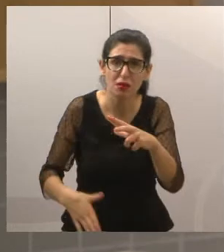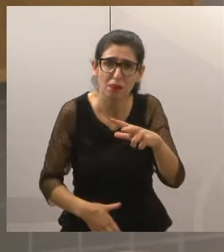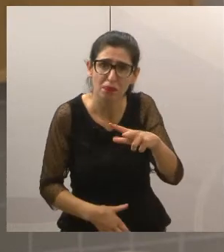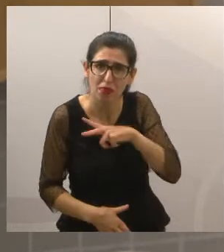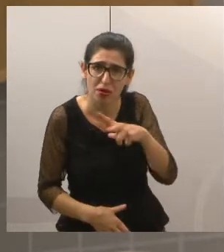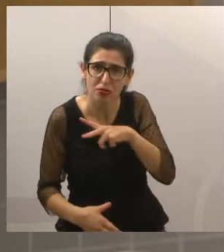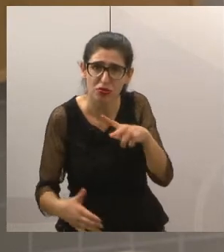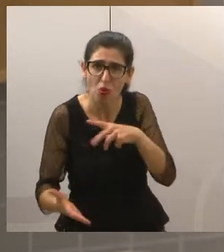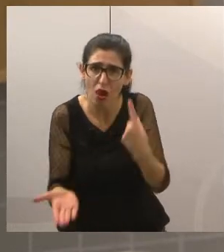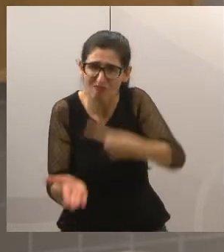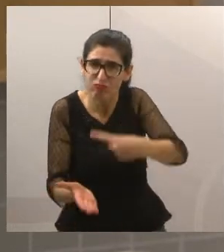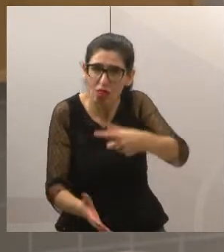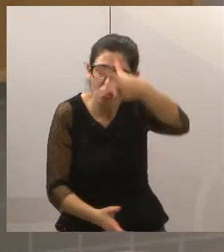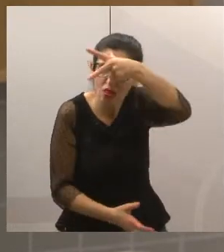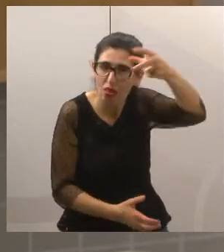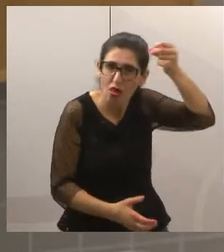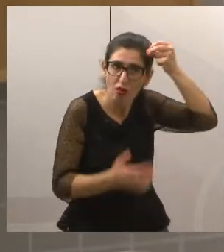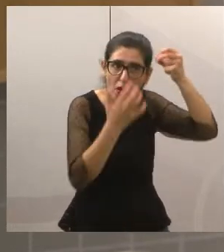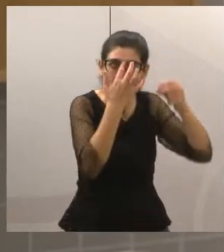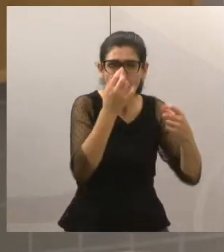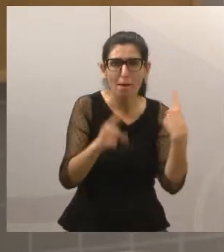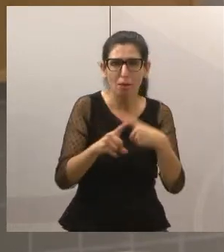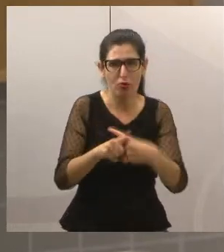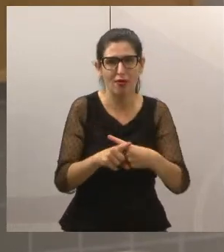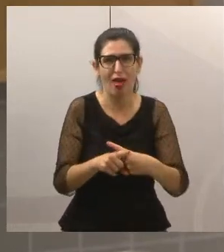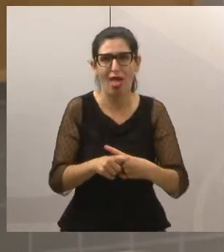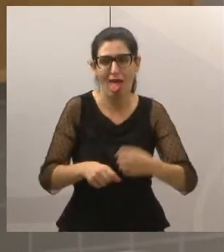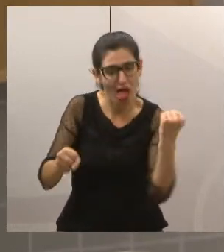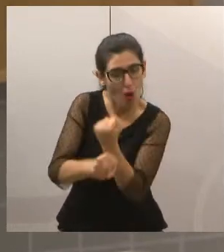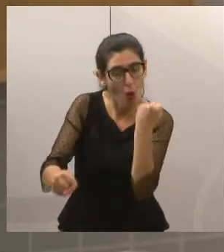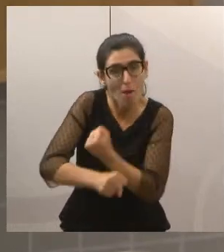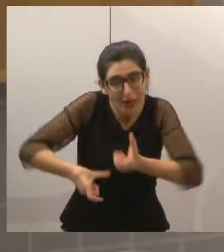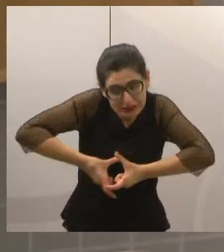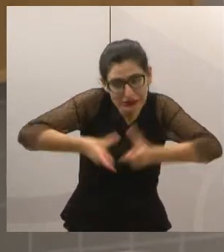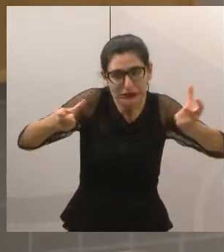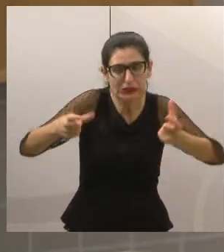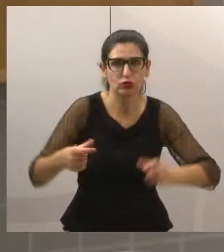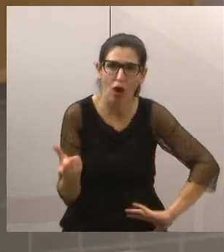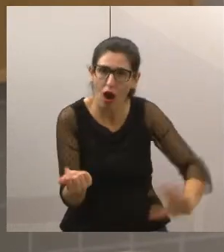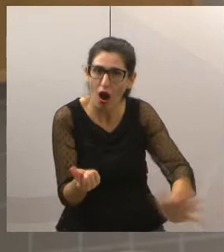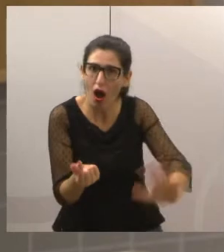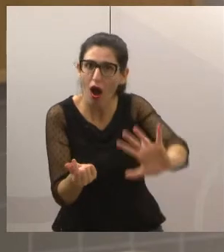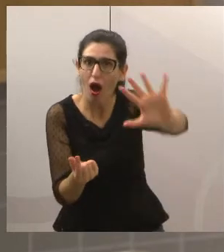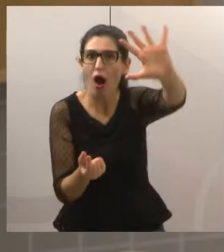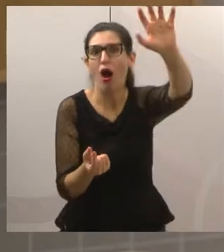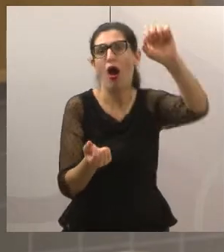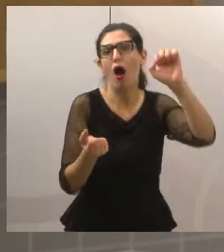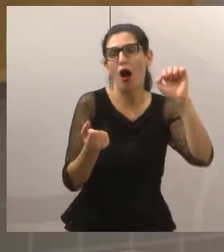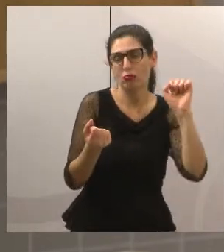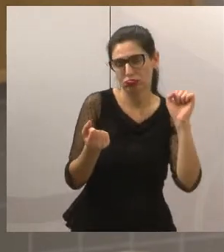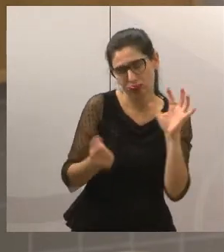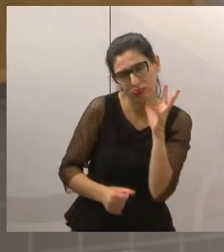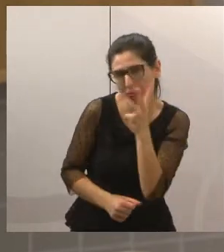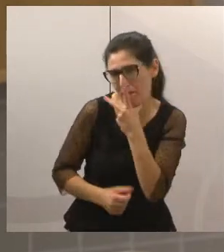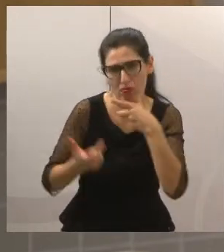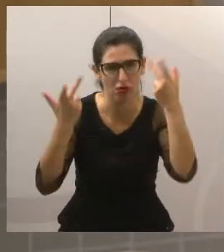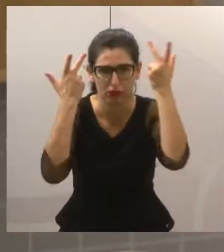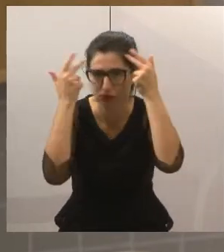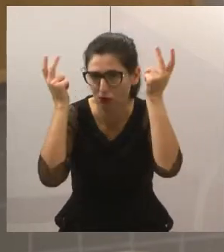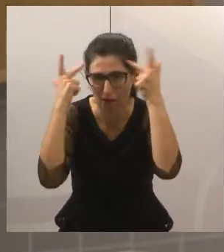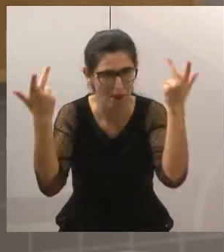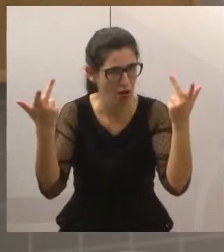de altíssima complexidade. Os projetos eles foram feitos em técnica e